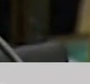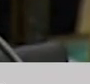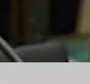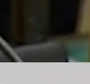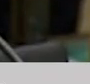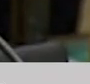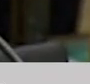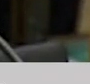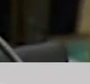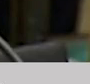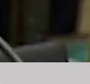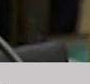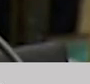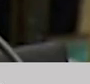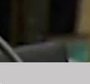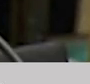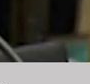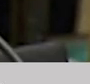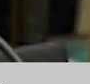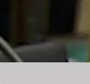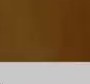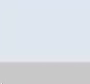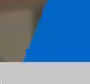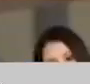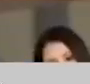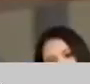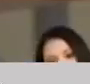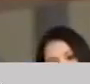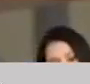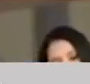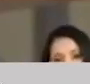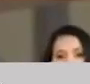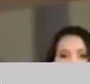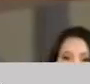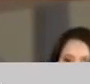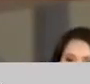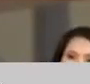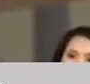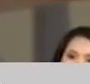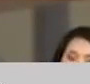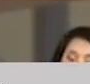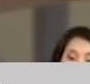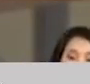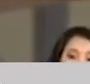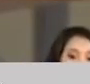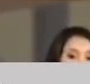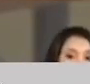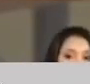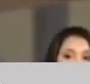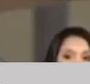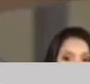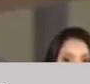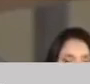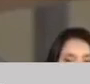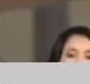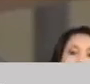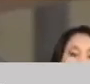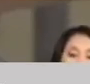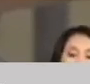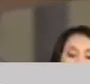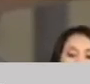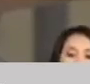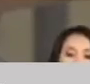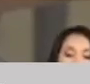o Brasil está tratando o combate à criminalidade. O país vem fazendo um esforço enorme